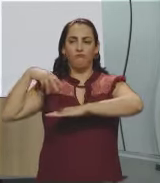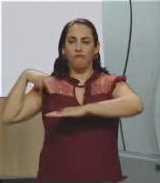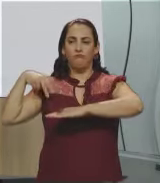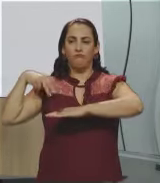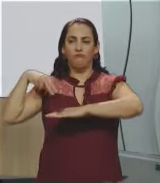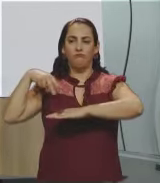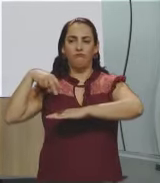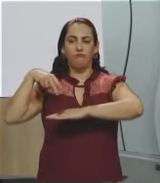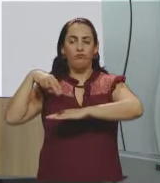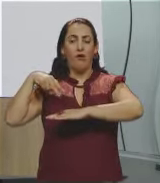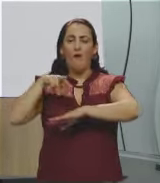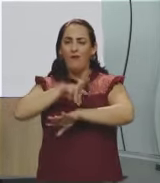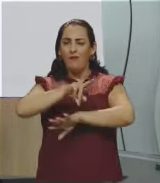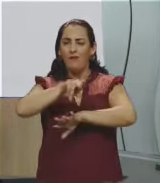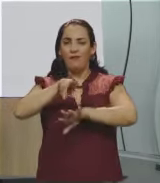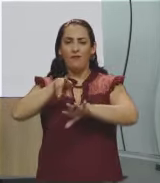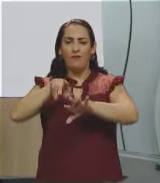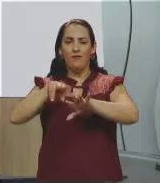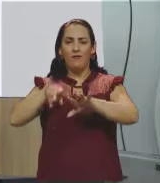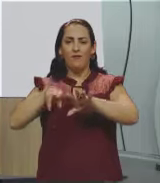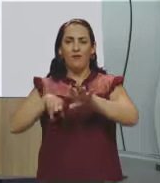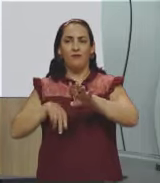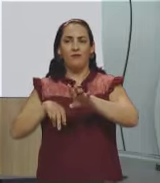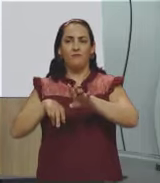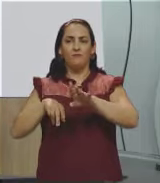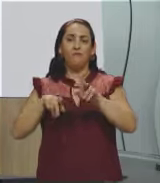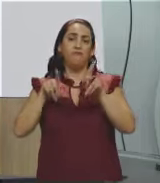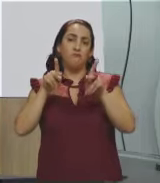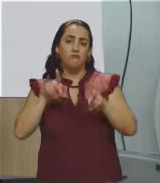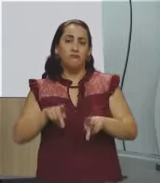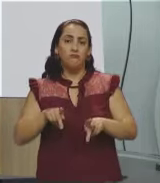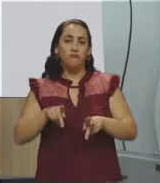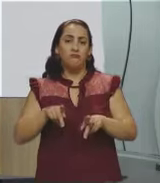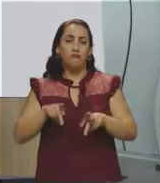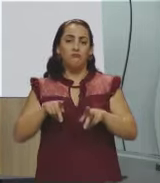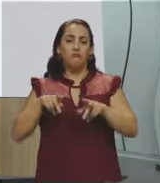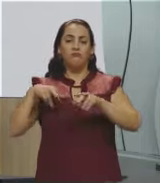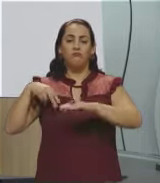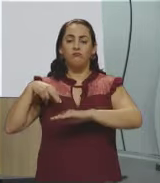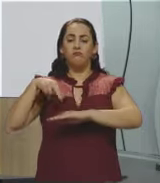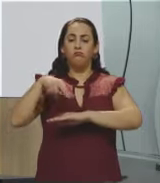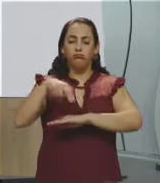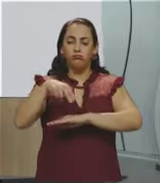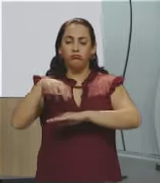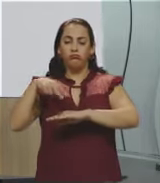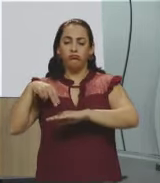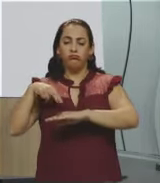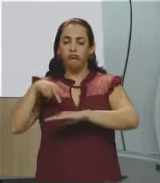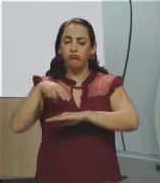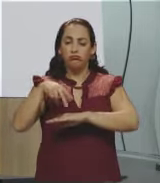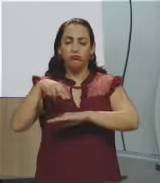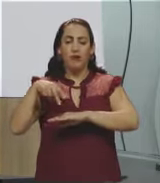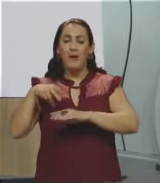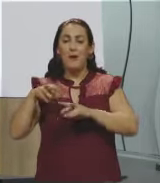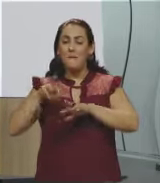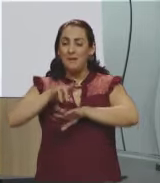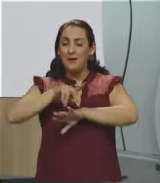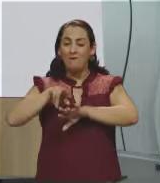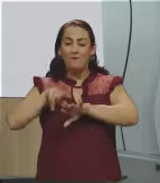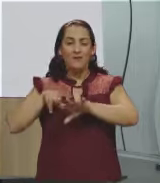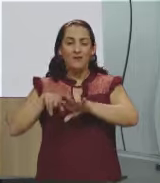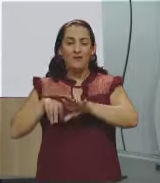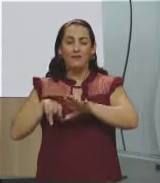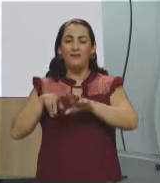aí tem um monte de gente na rua. Você quer atravessar de um lado para o outro, então vai ficar bem difícil você atravessar, porque está aquela galera lá, aquela muvuca, né? Então